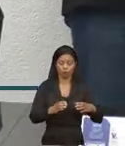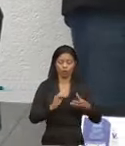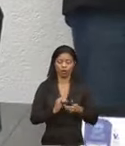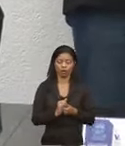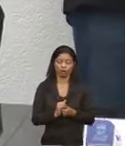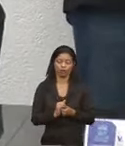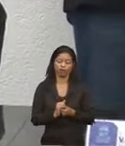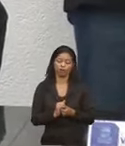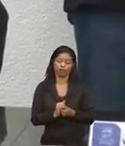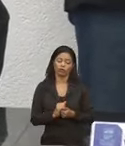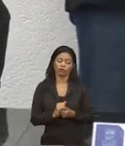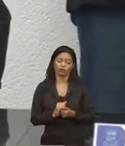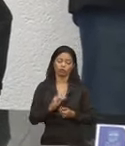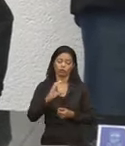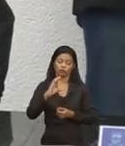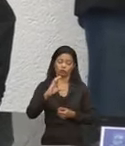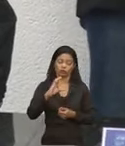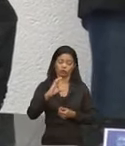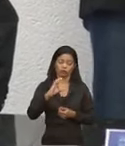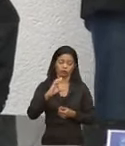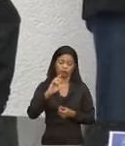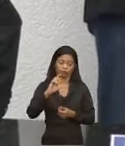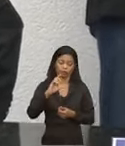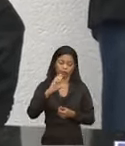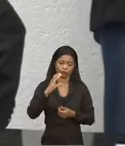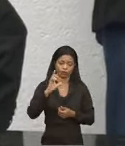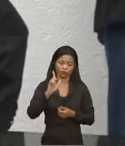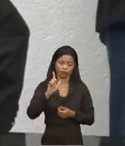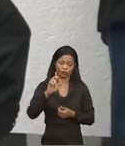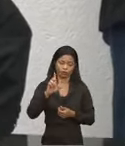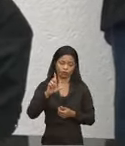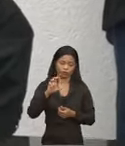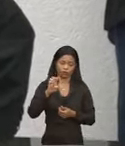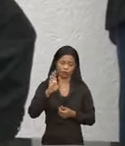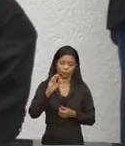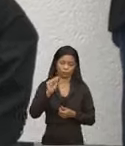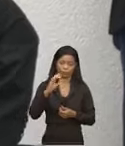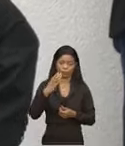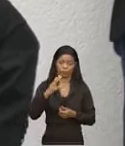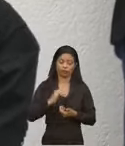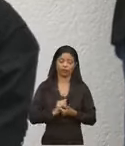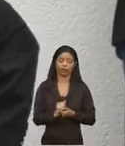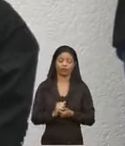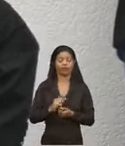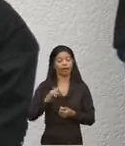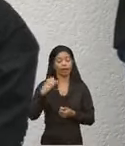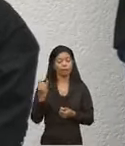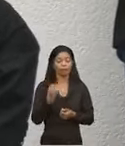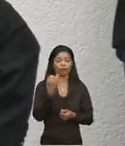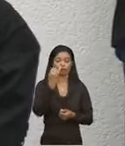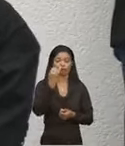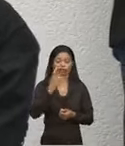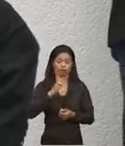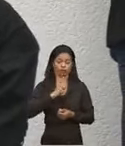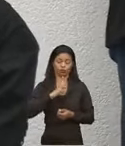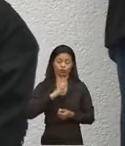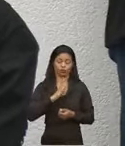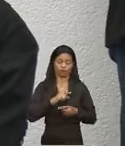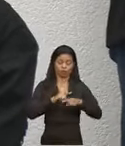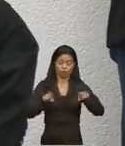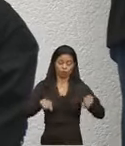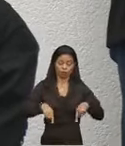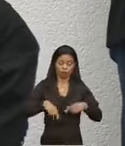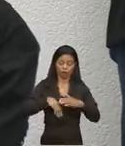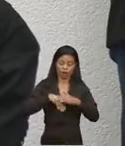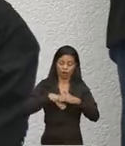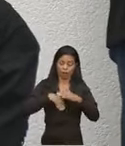campus society, e esse vestiário é importante. Vamos ter outro campus society ali na Rua Baré, então vamos